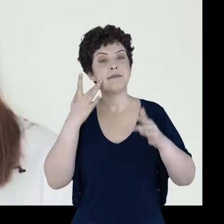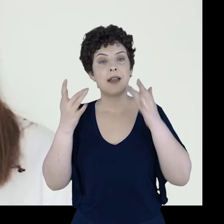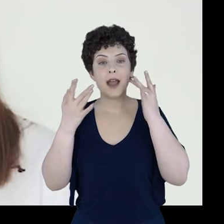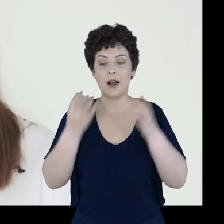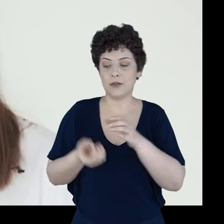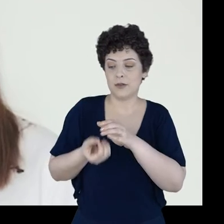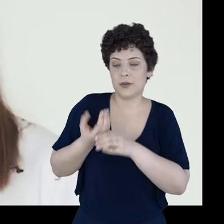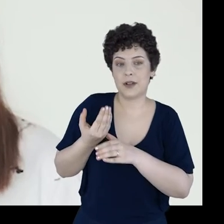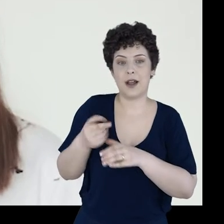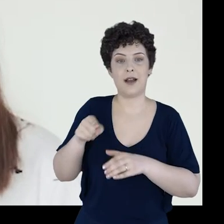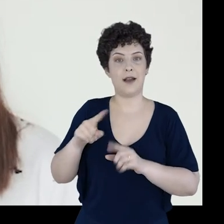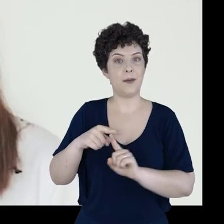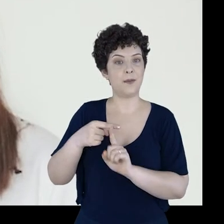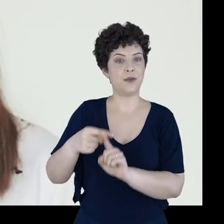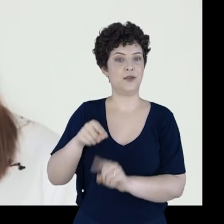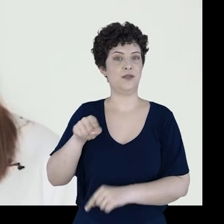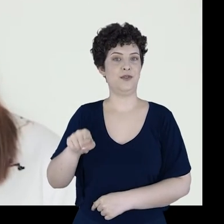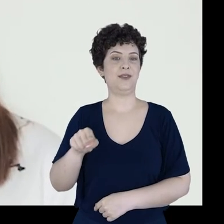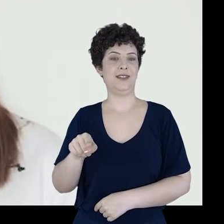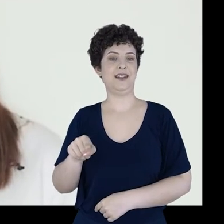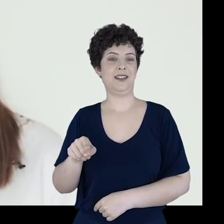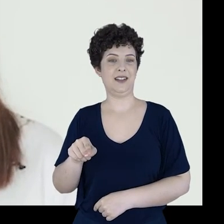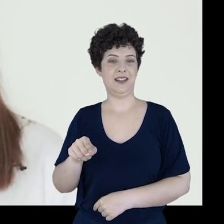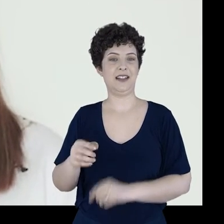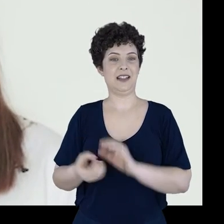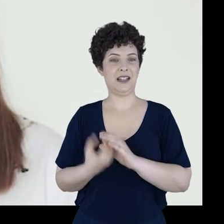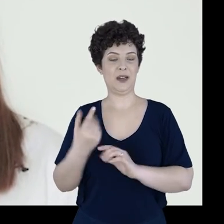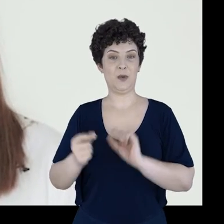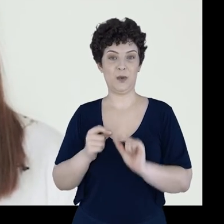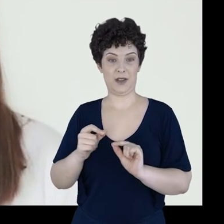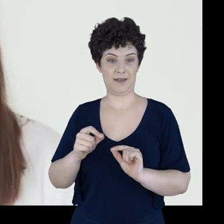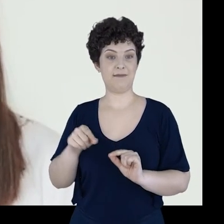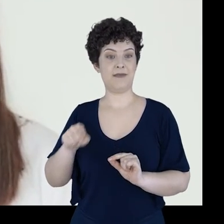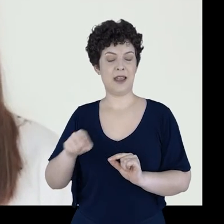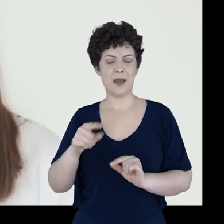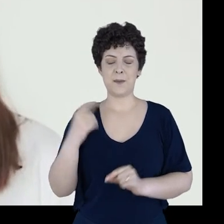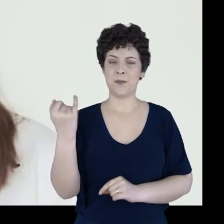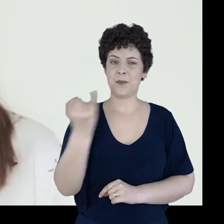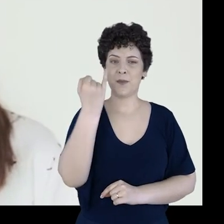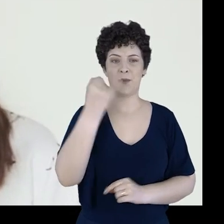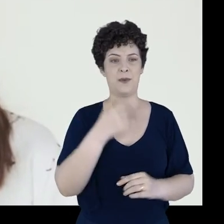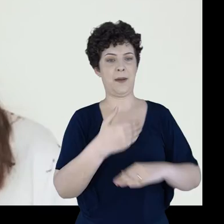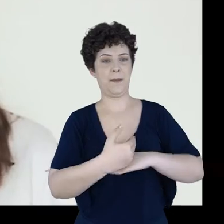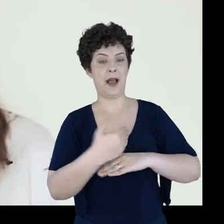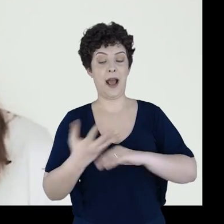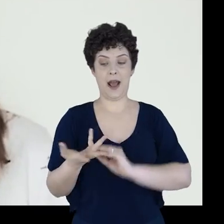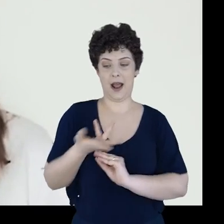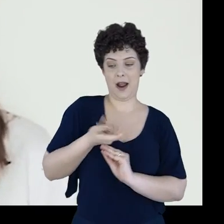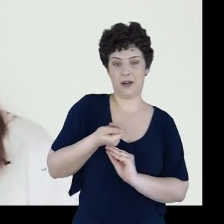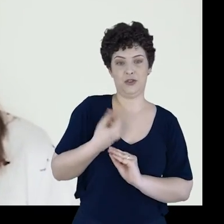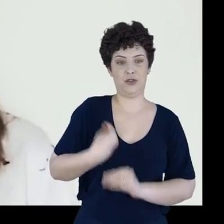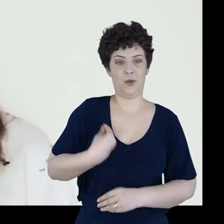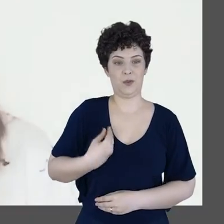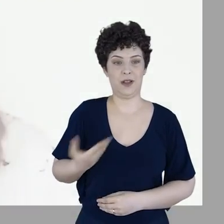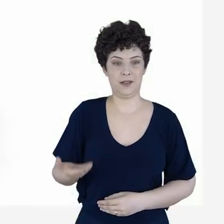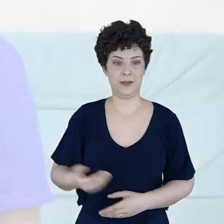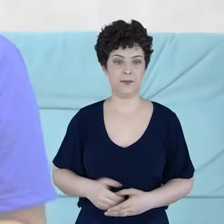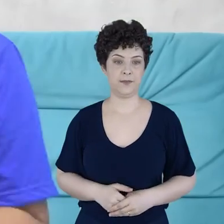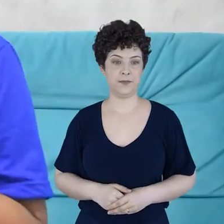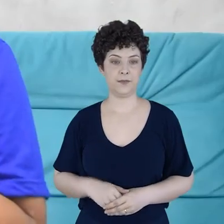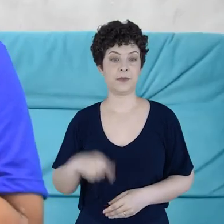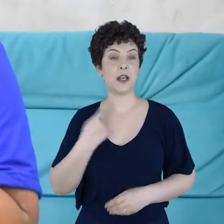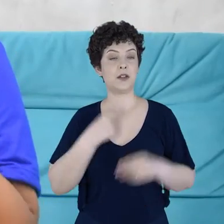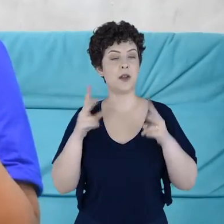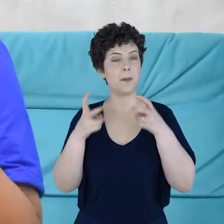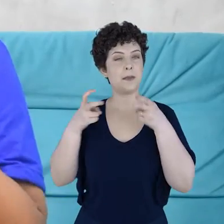teatral, o que é uma criação coletiva, se tornando públicos ativos, participando da arte que acontece. O